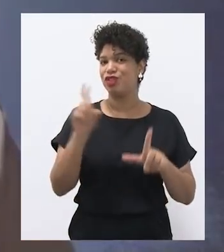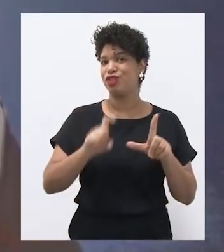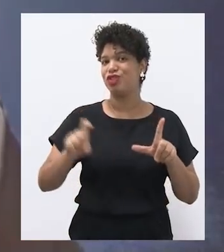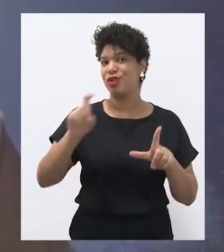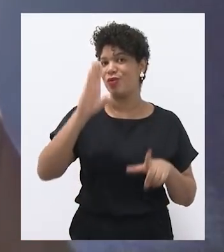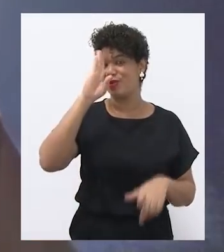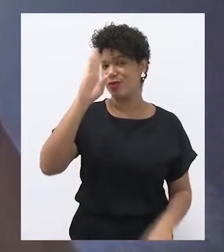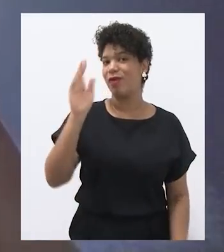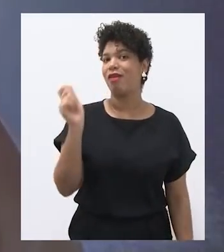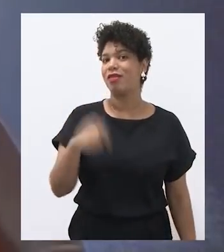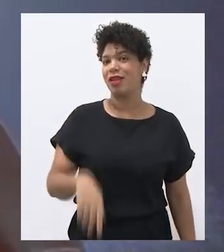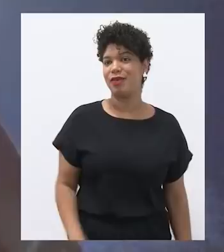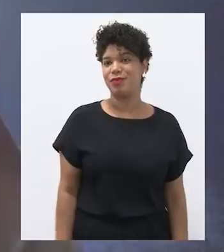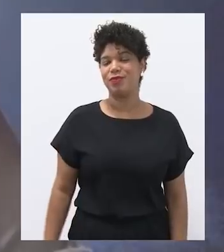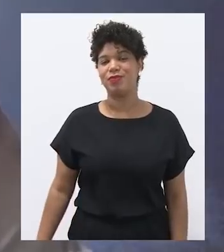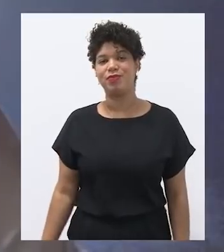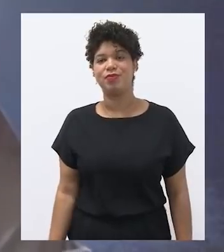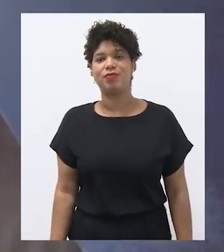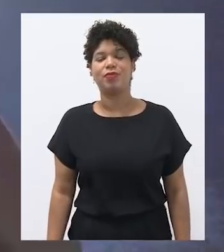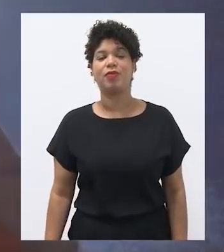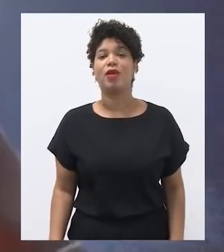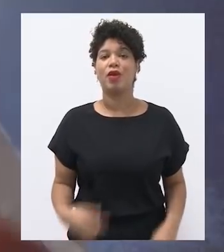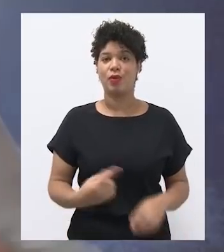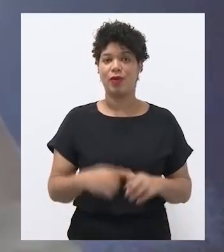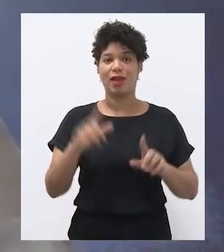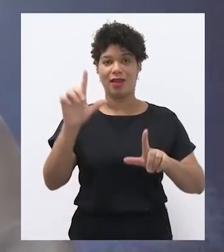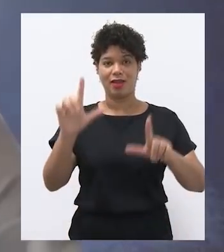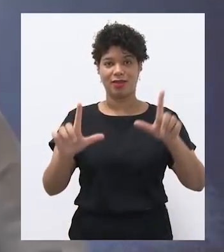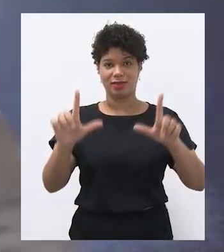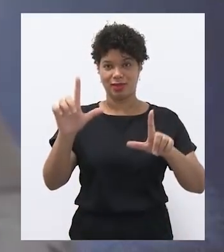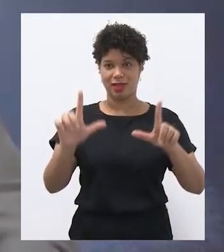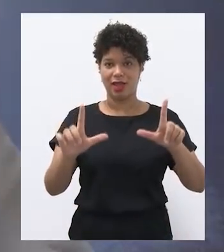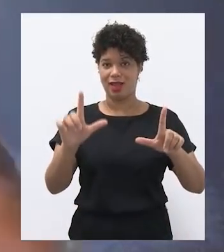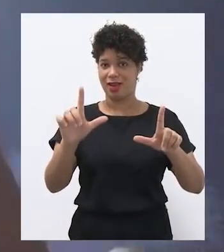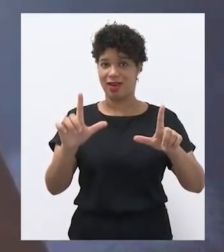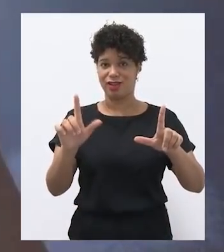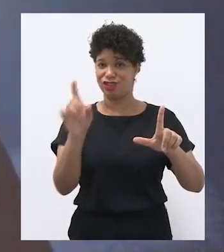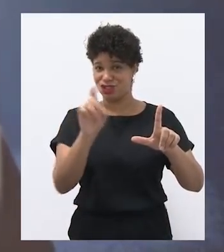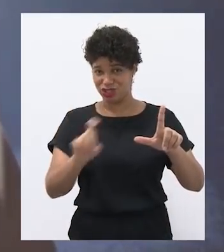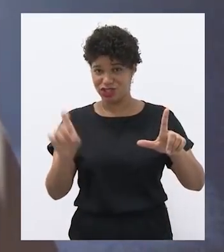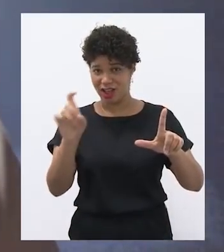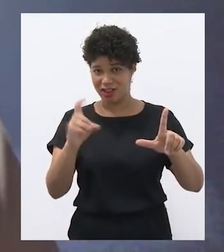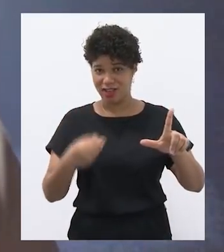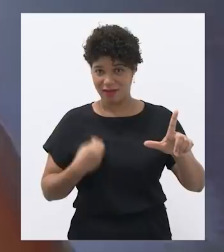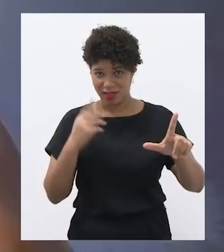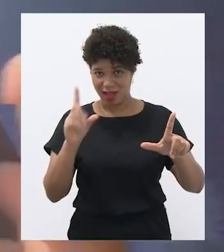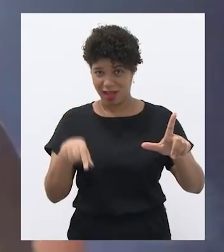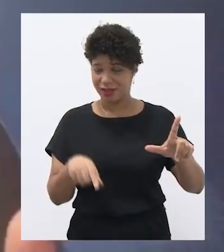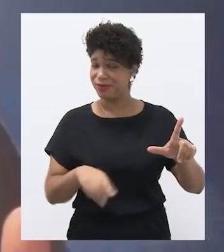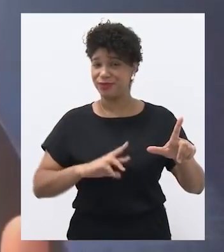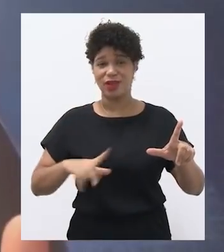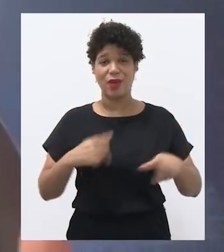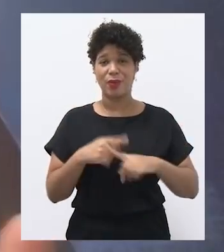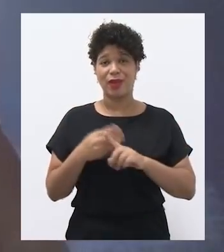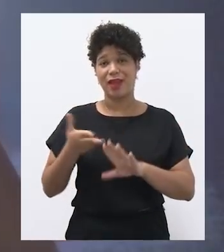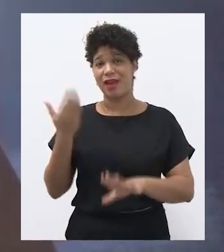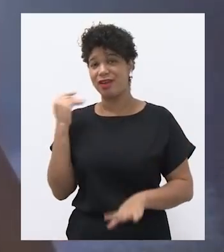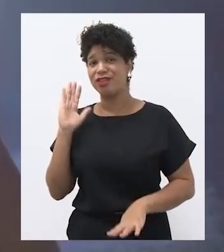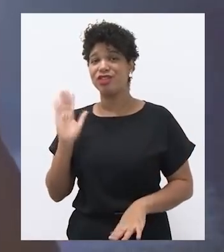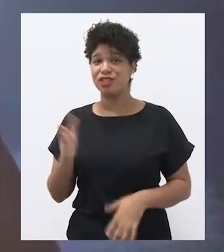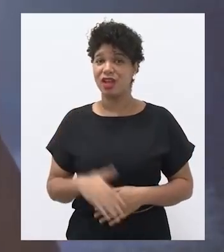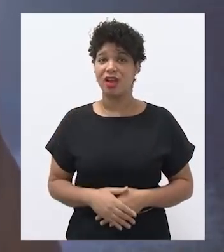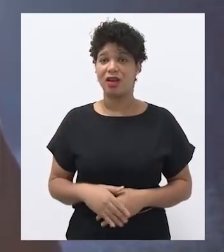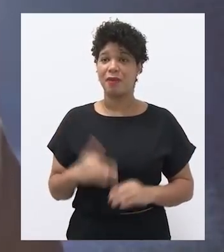aí eu insisto, a tela, a relação por tela não digitalizou a nossa vida, porque a gente já fazia isso. A gente já